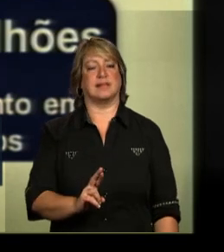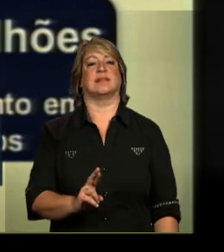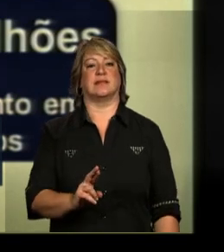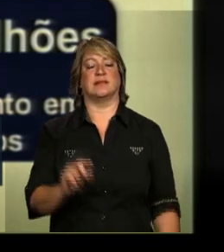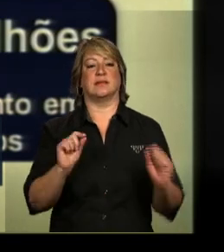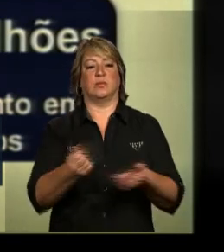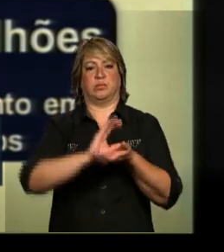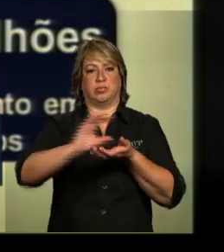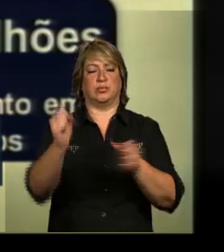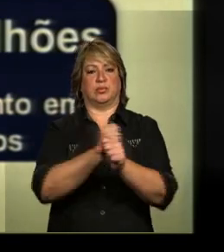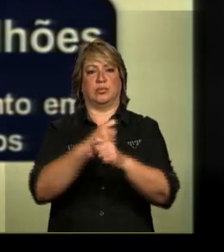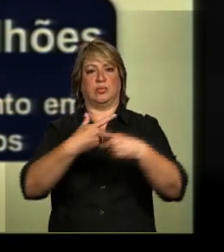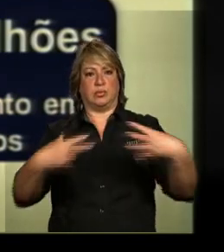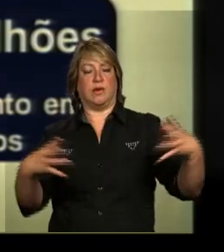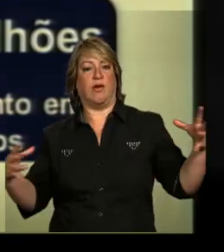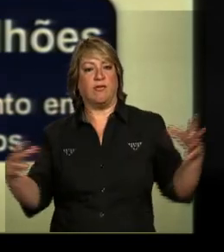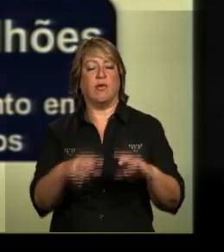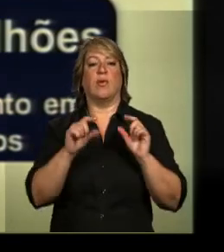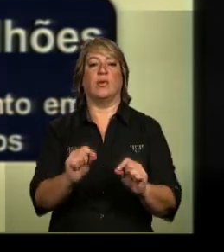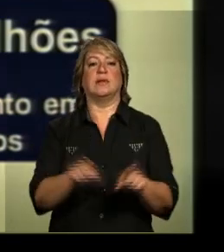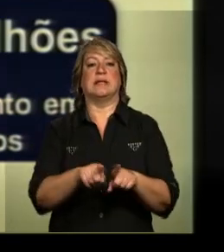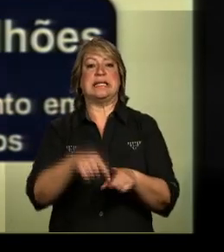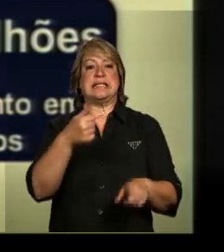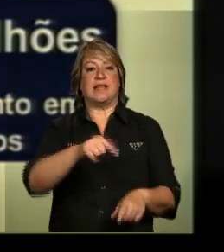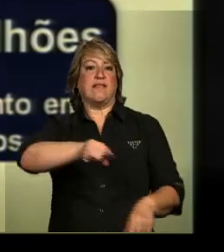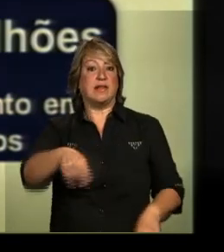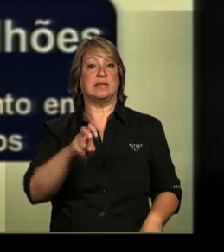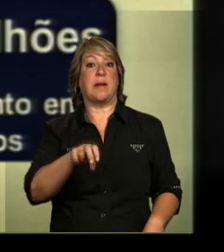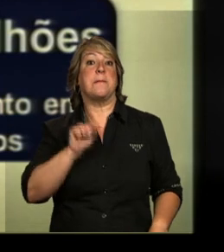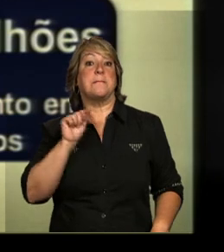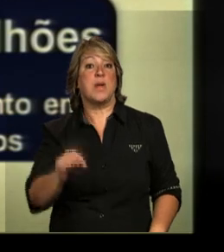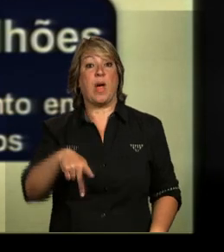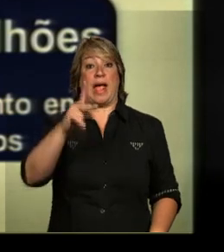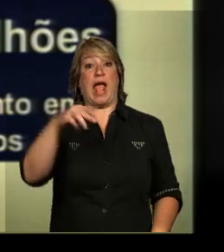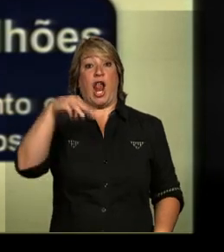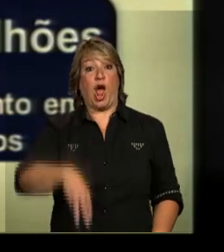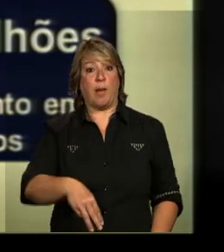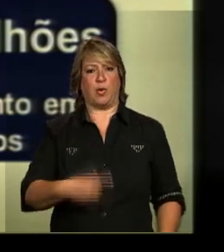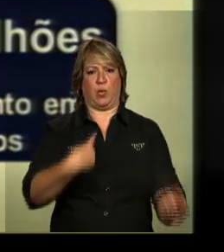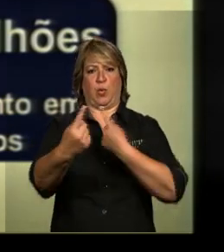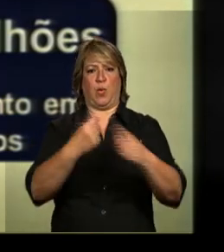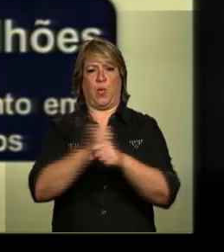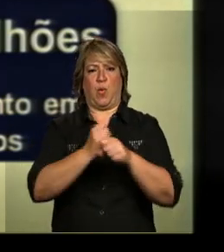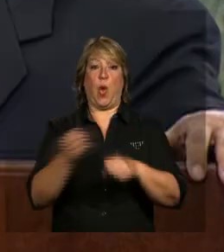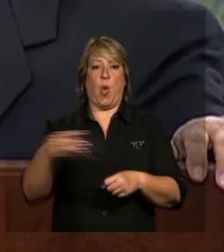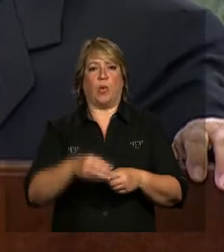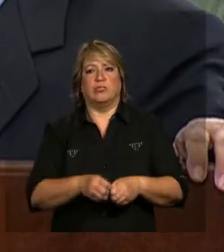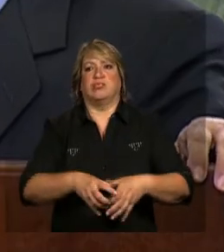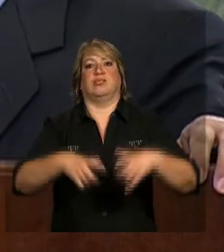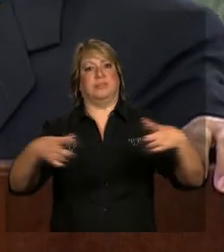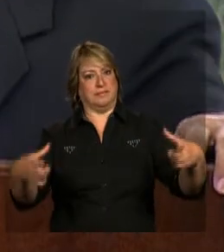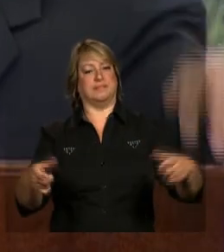a concessão de cerca de 7,5 mil quilômetros de rodovias é